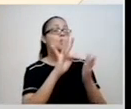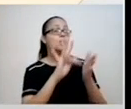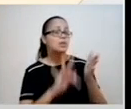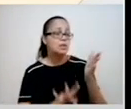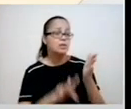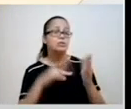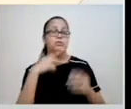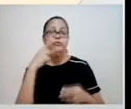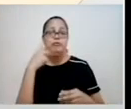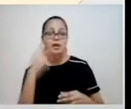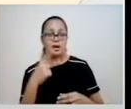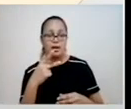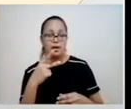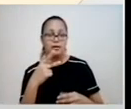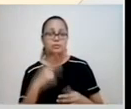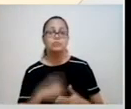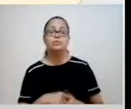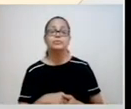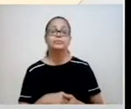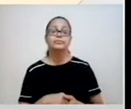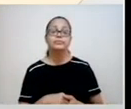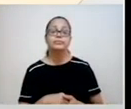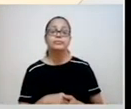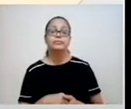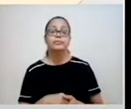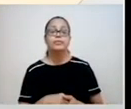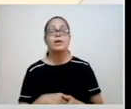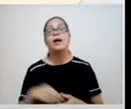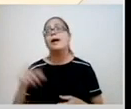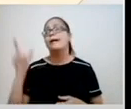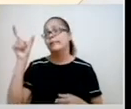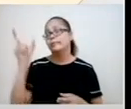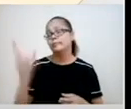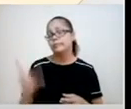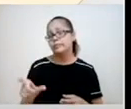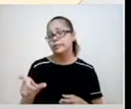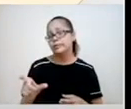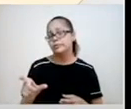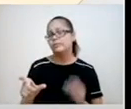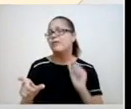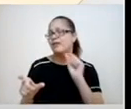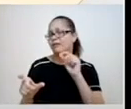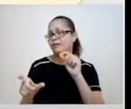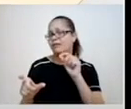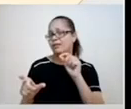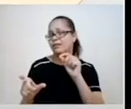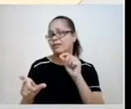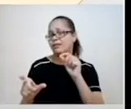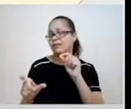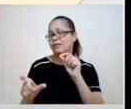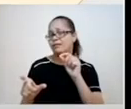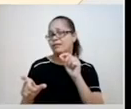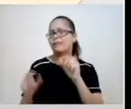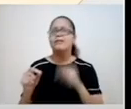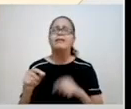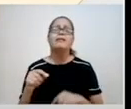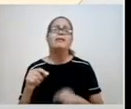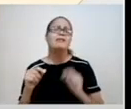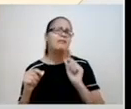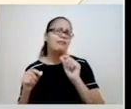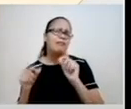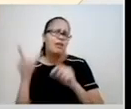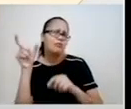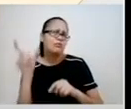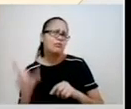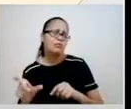falado, então, para bom saber, toda vez que eu já mencionei, o seu interlocutor, o que seria esse interlocutor? Já pararam para pensar quem é o interlocutor?